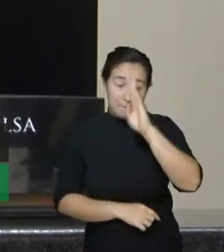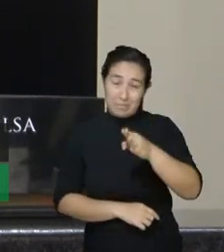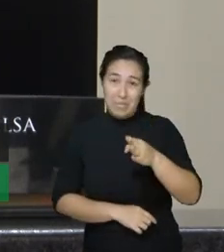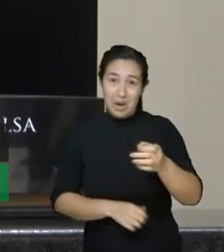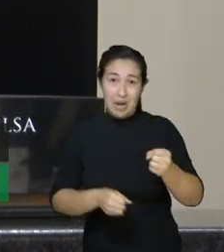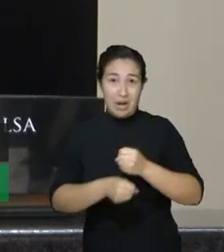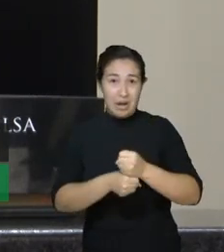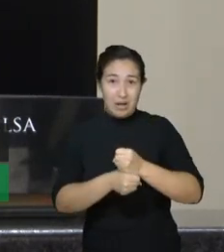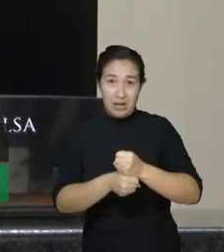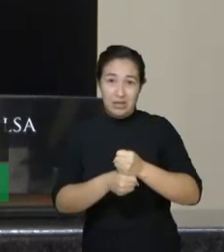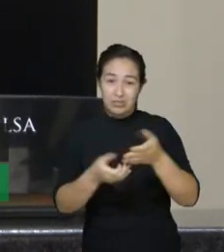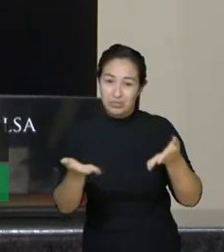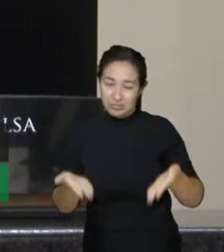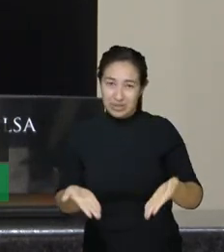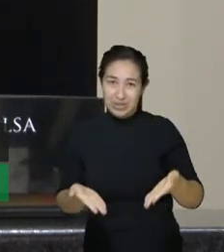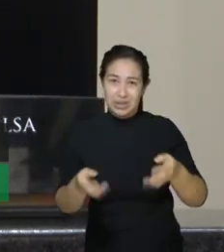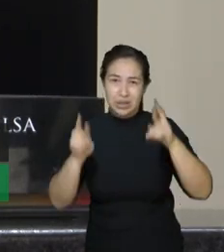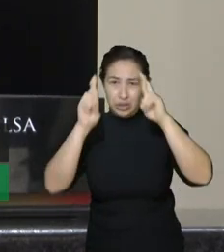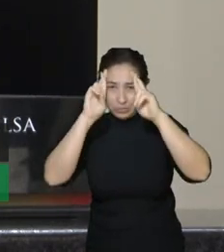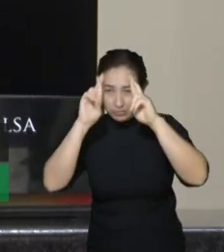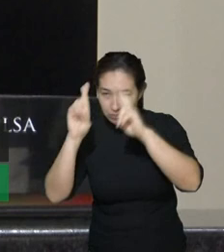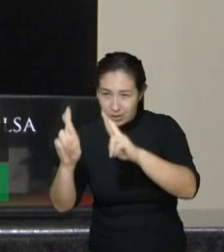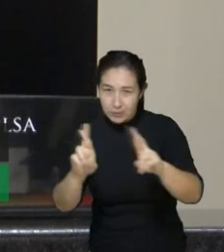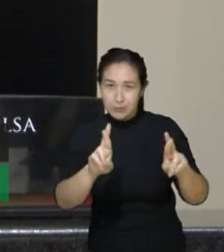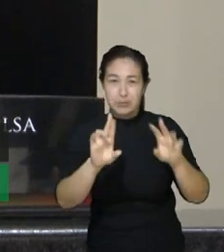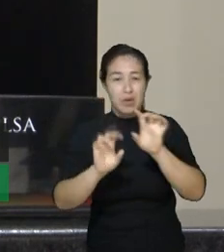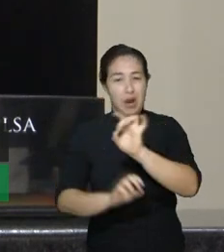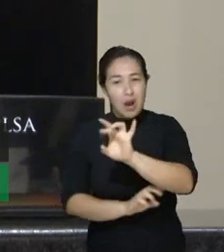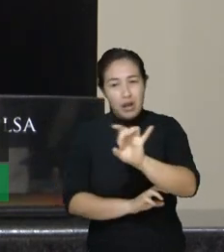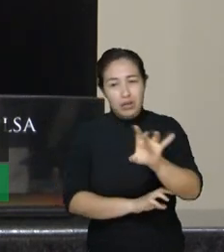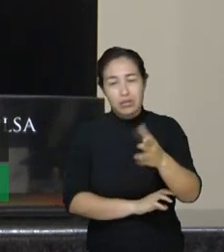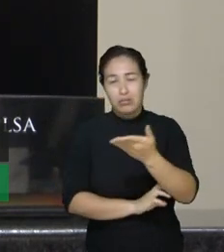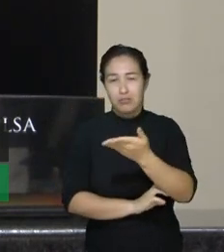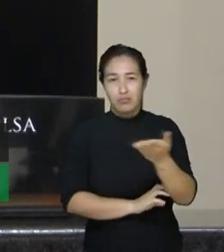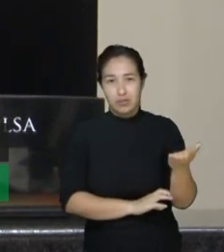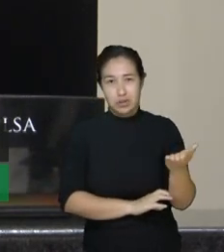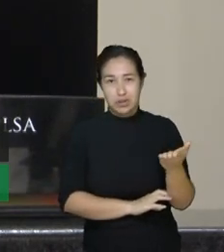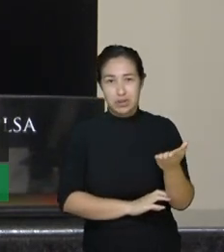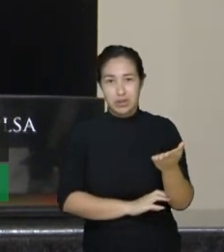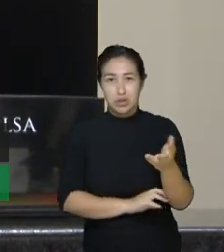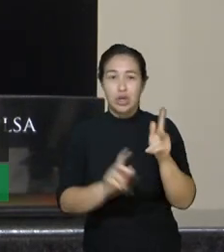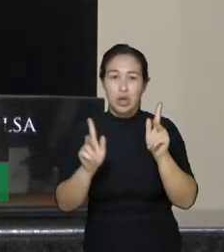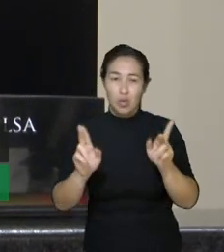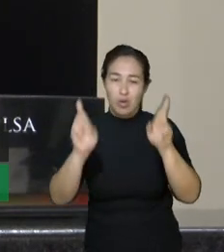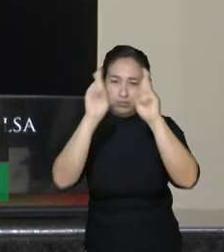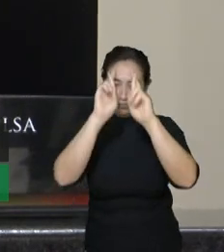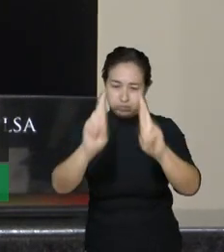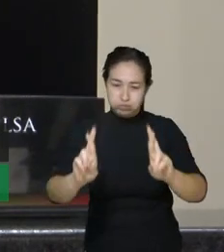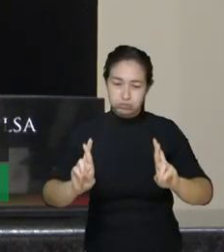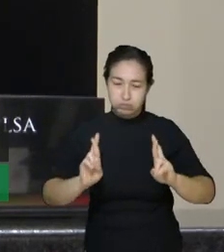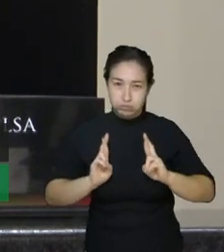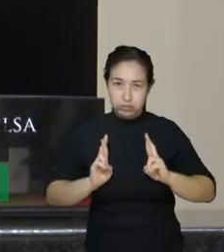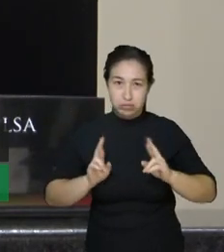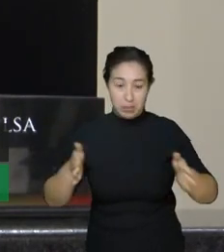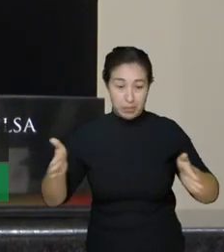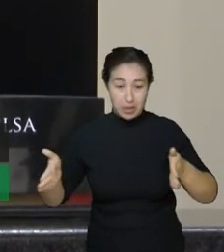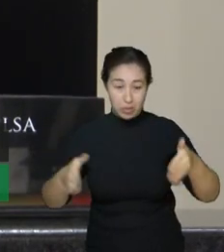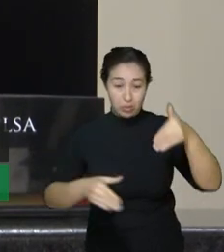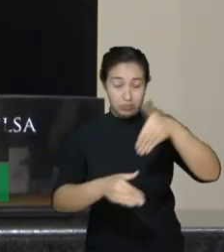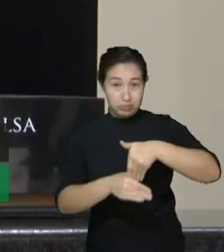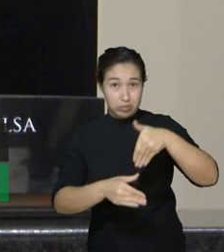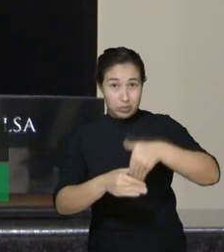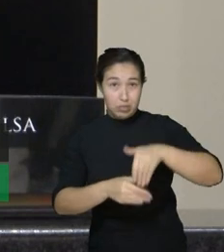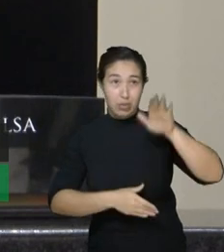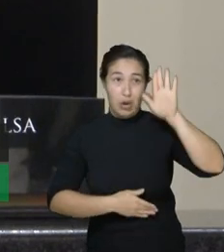respeitar todos. E acredito que nós tivemos aqui a recíproca de todos. Foi um ano de eleição, mas